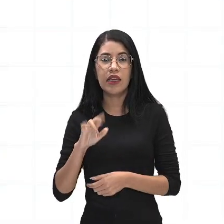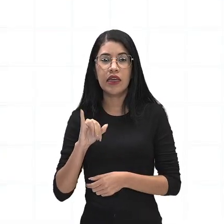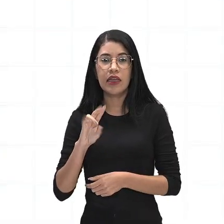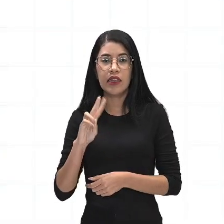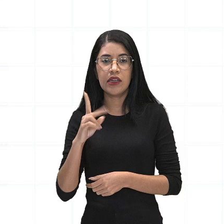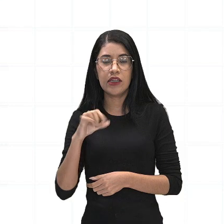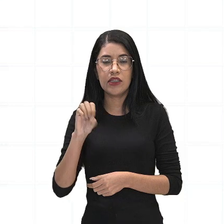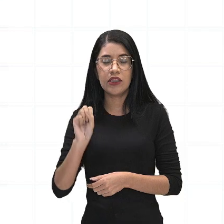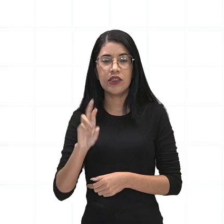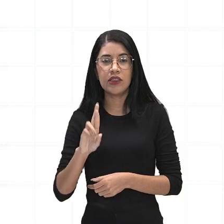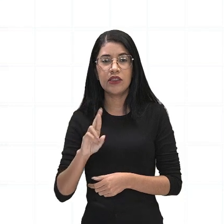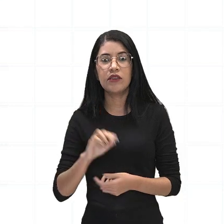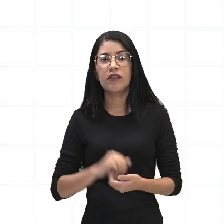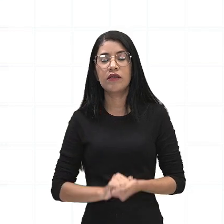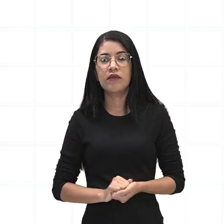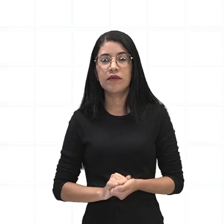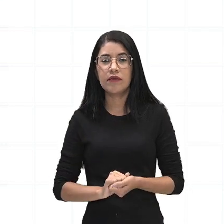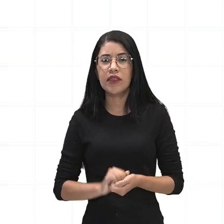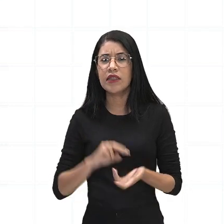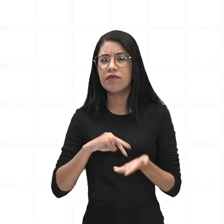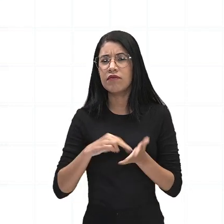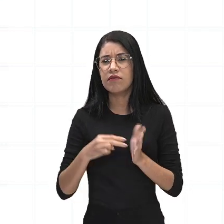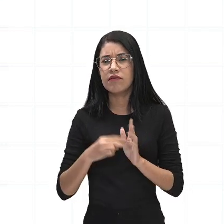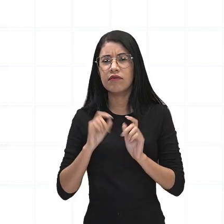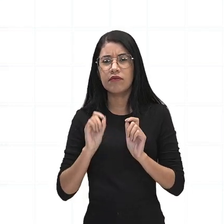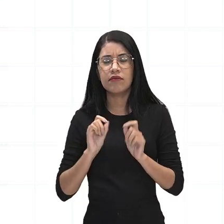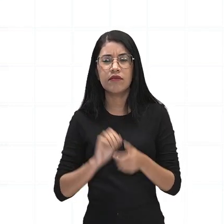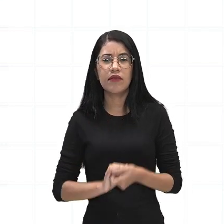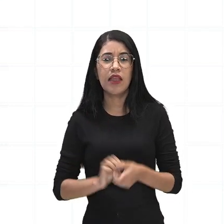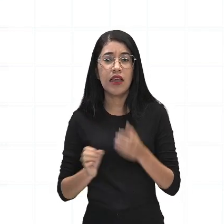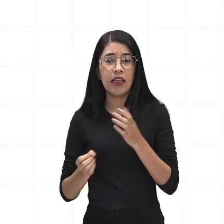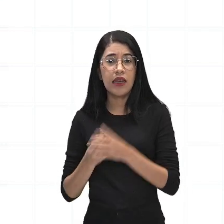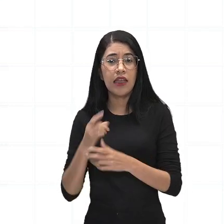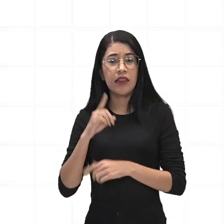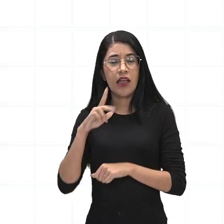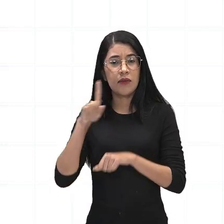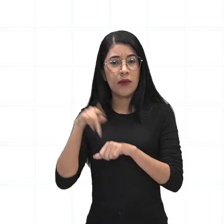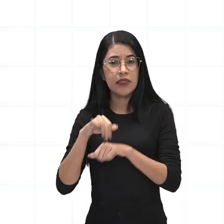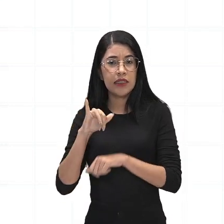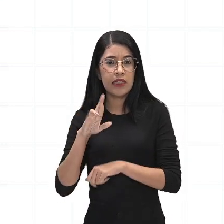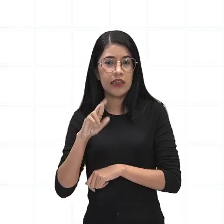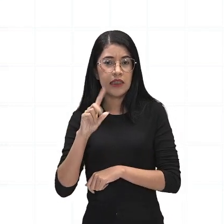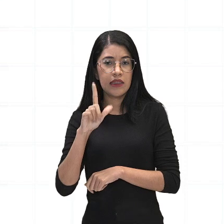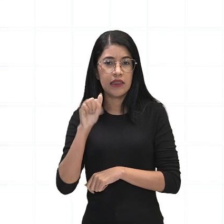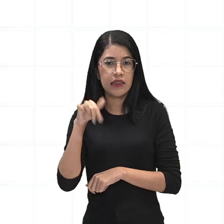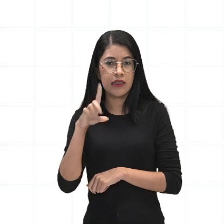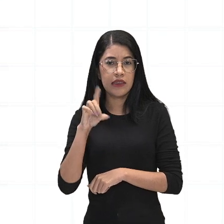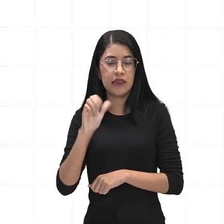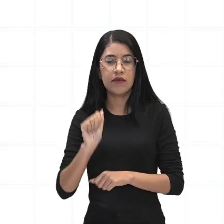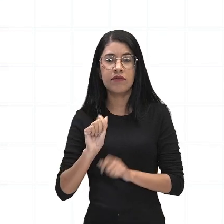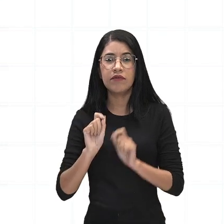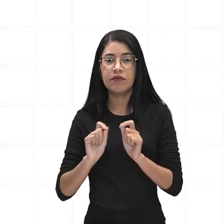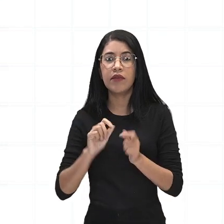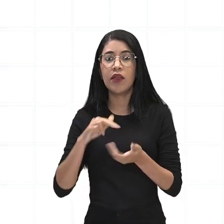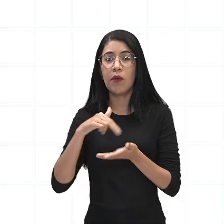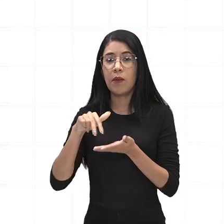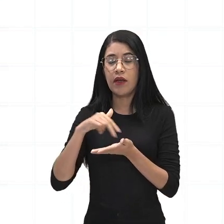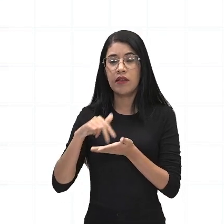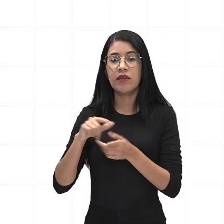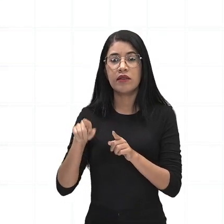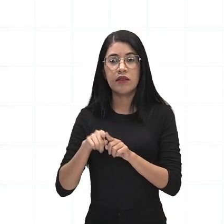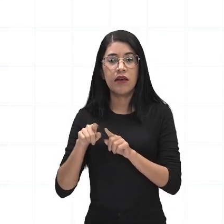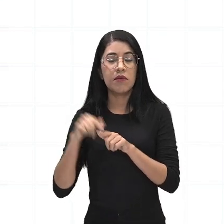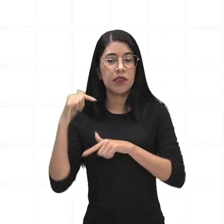Step Dance. O que é essa dança? Originário da Irlanda, o Irish Step Dance é uma